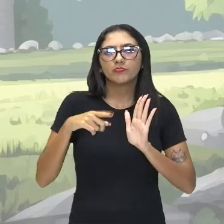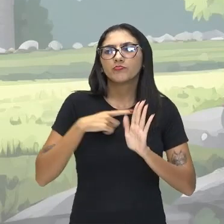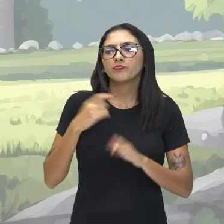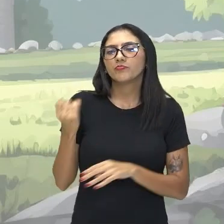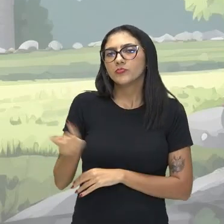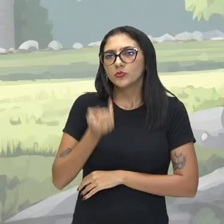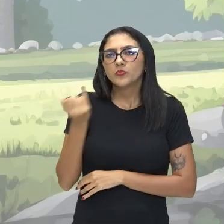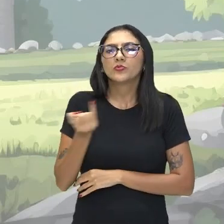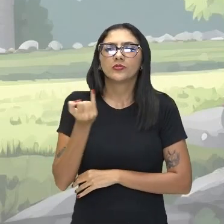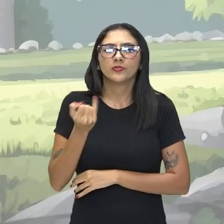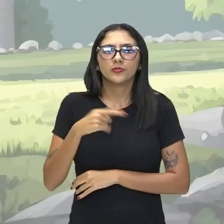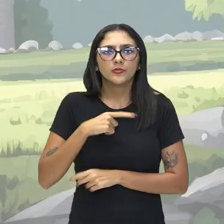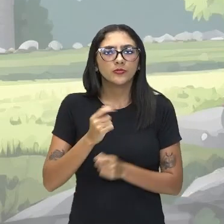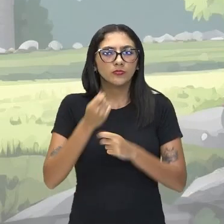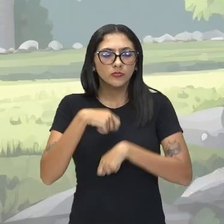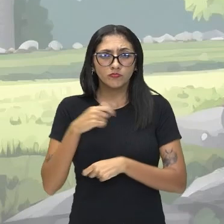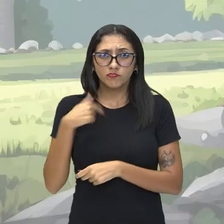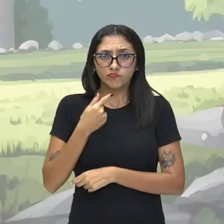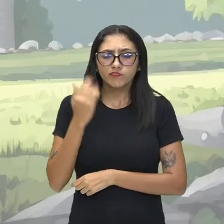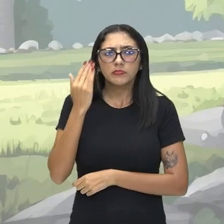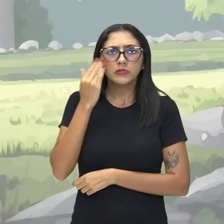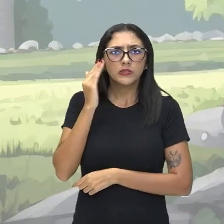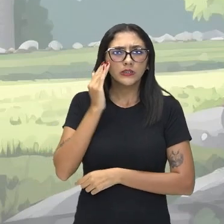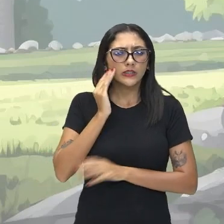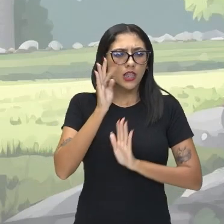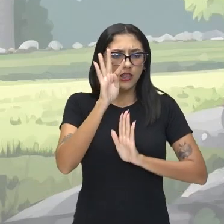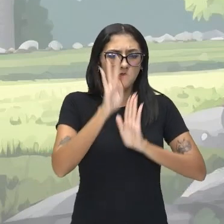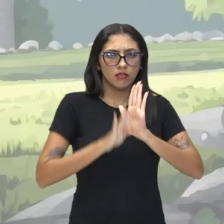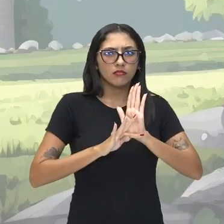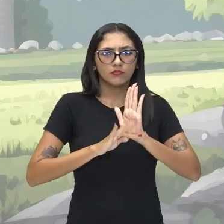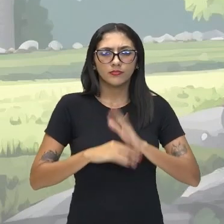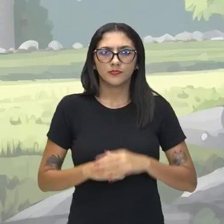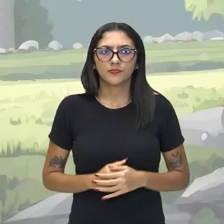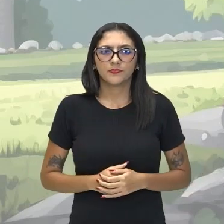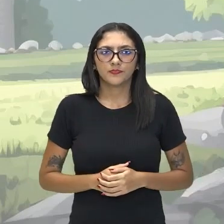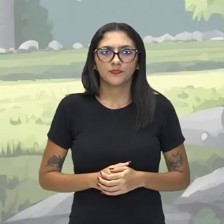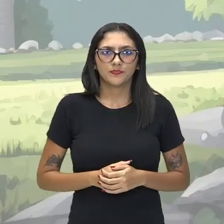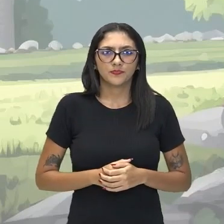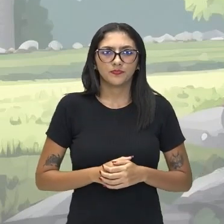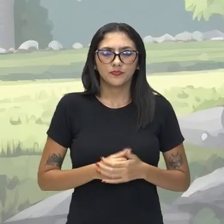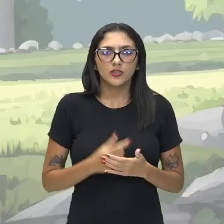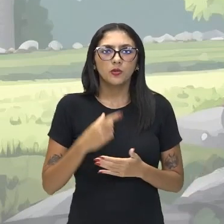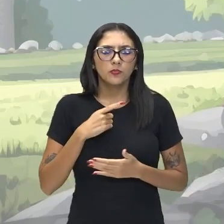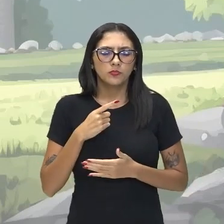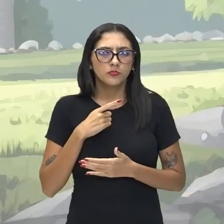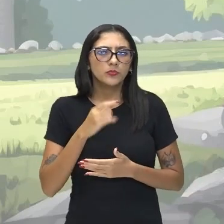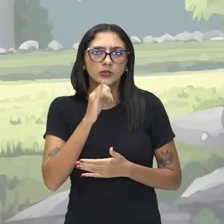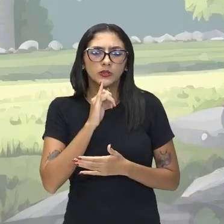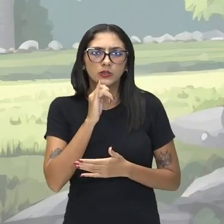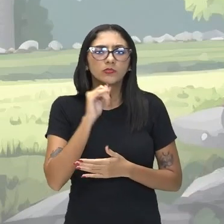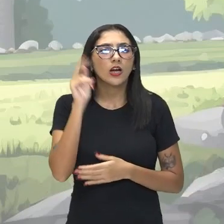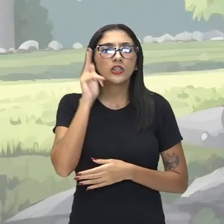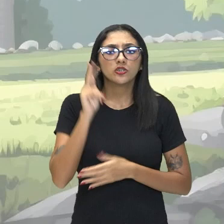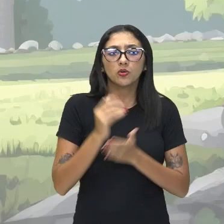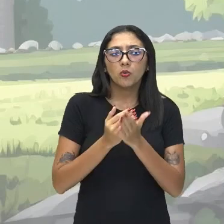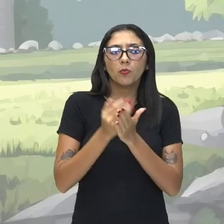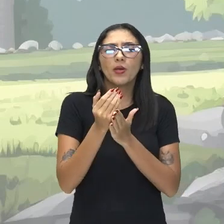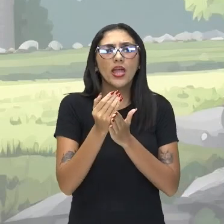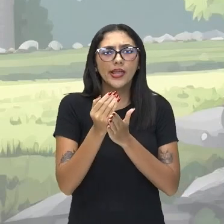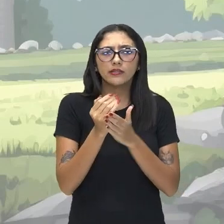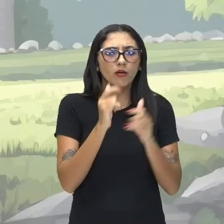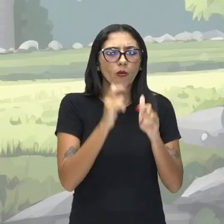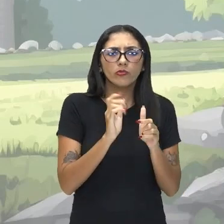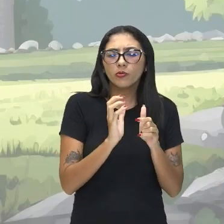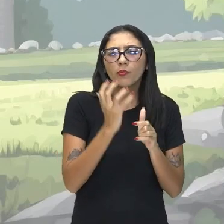a narrativa do seu conto. E o conto ele é composto basicamente por situação inicial, desenvolvimento e situação